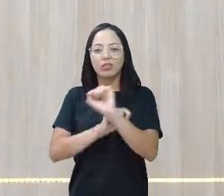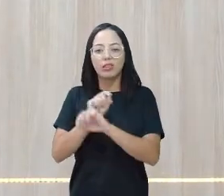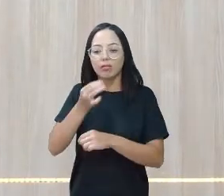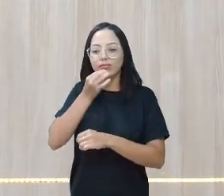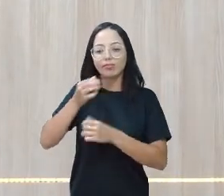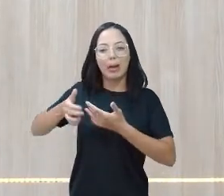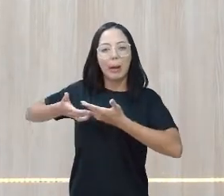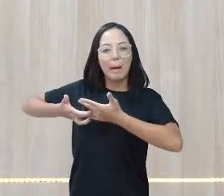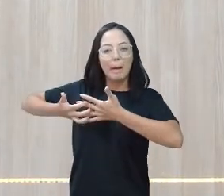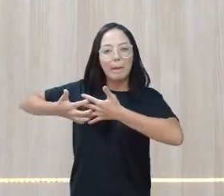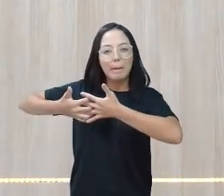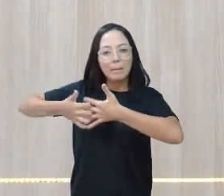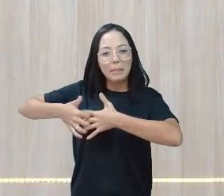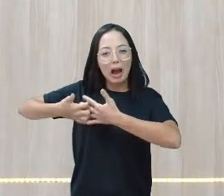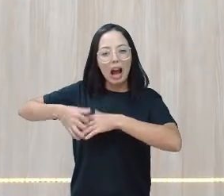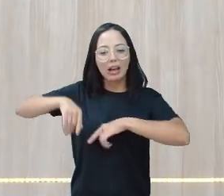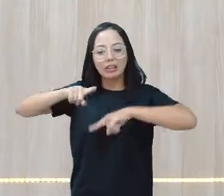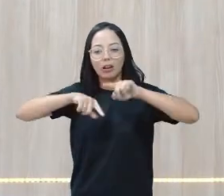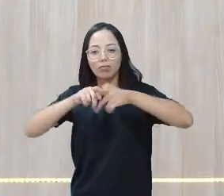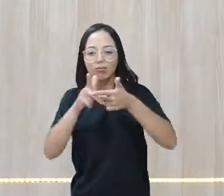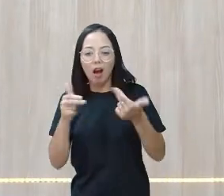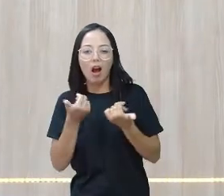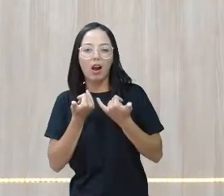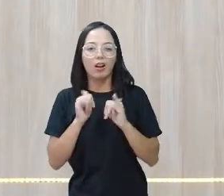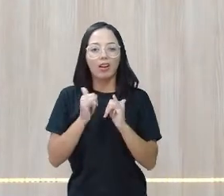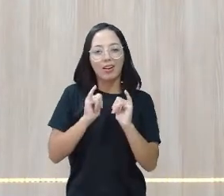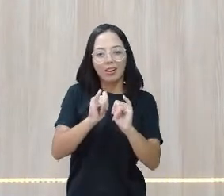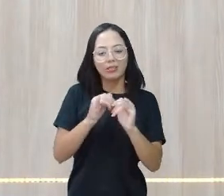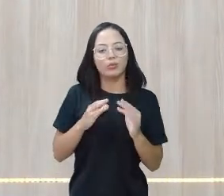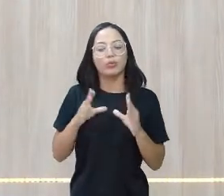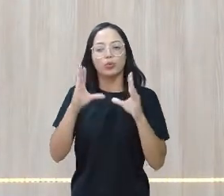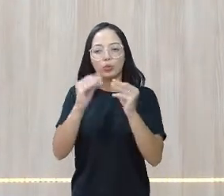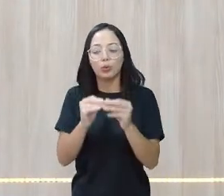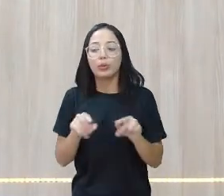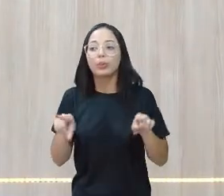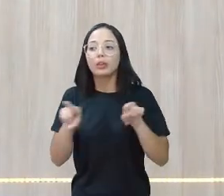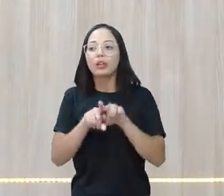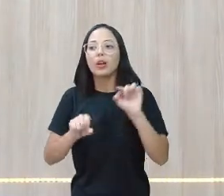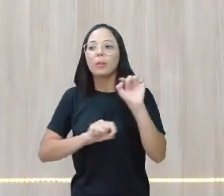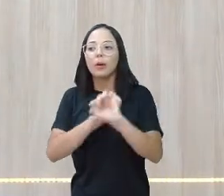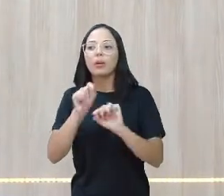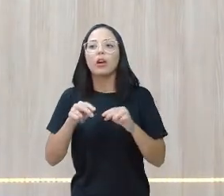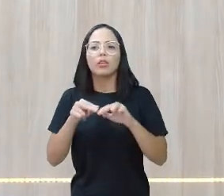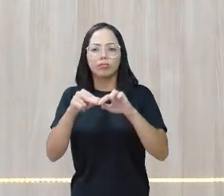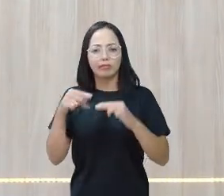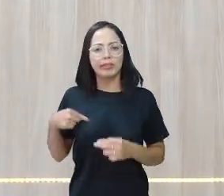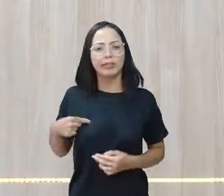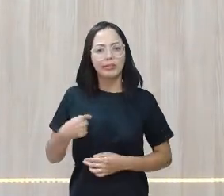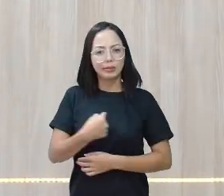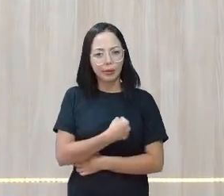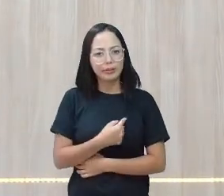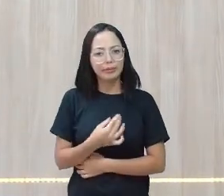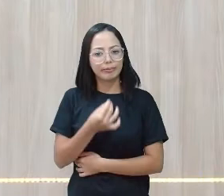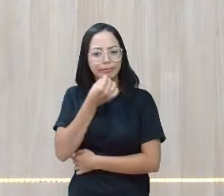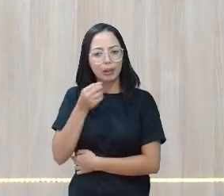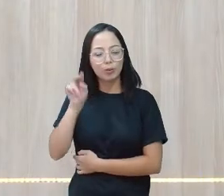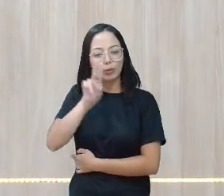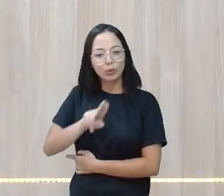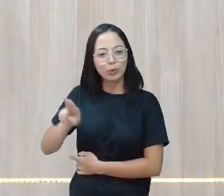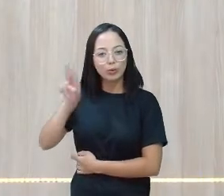máquinas, motores, aparelhos elétricos, eletrônicos, e também por nós, quando a gente